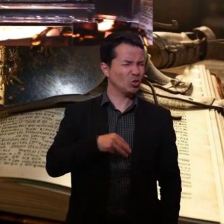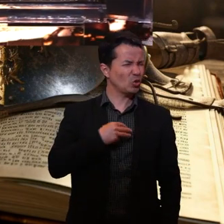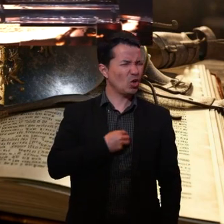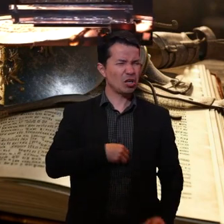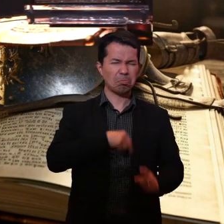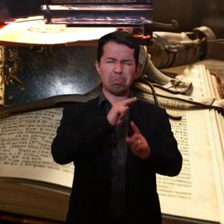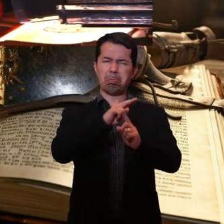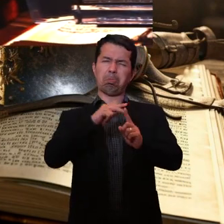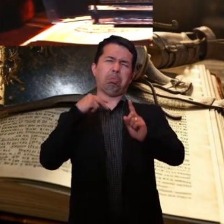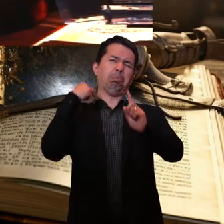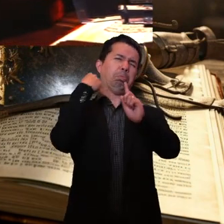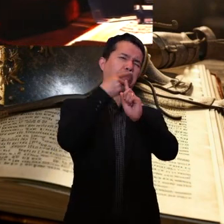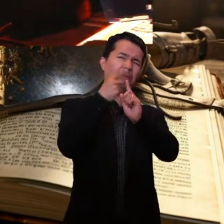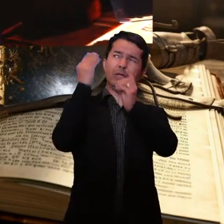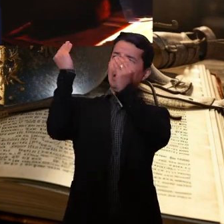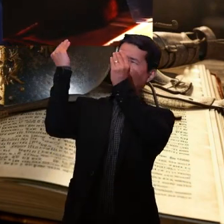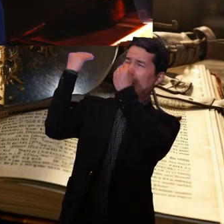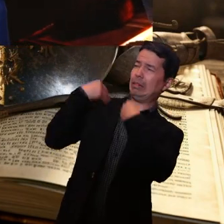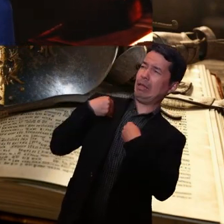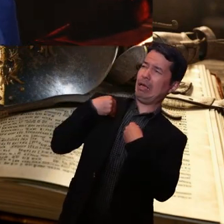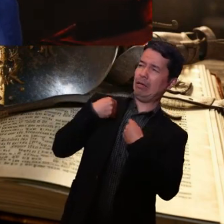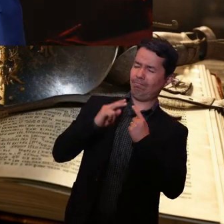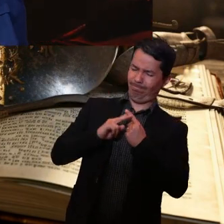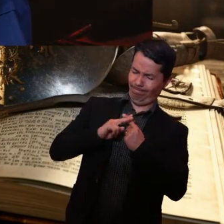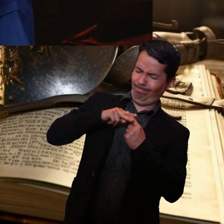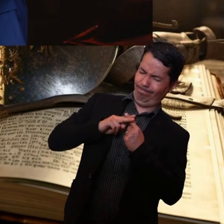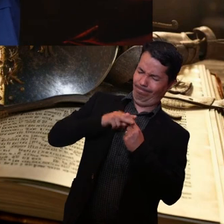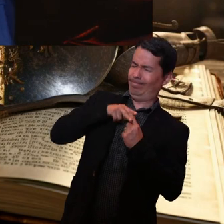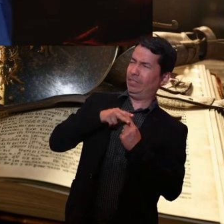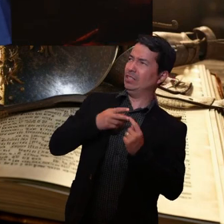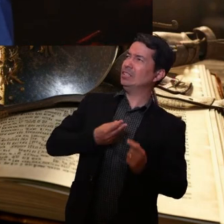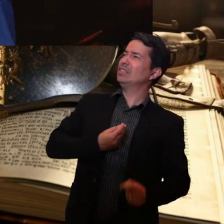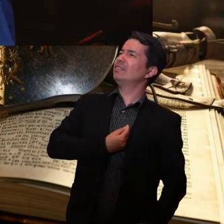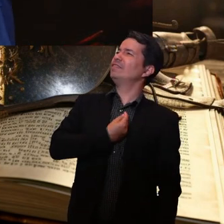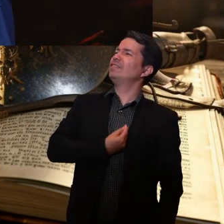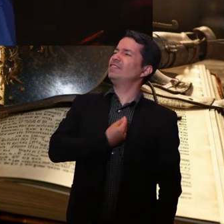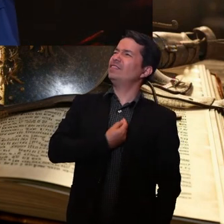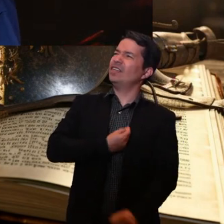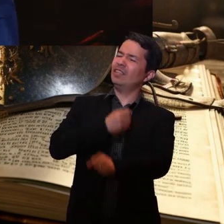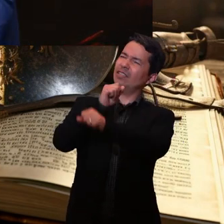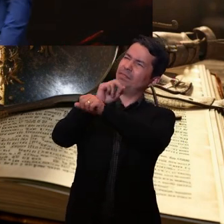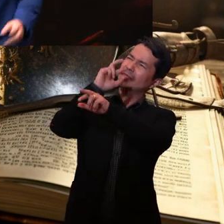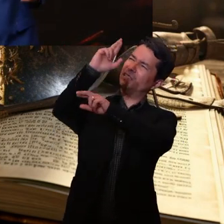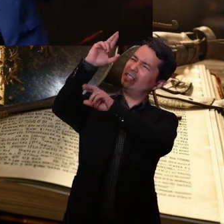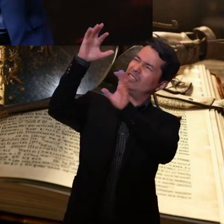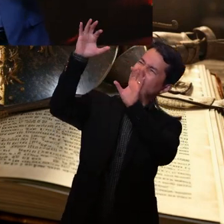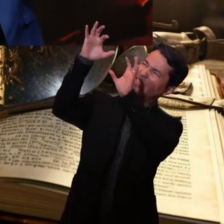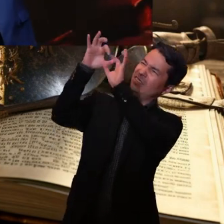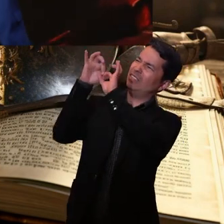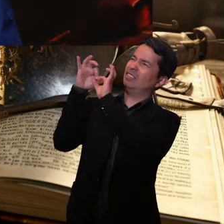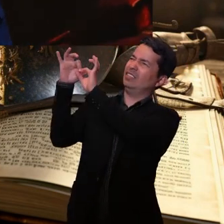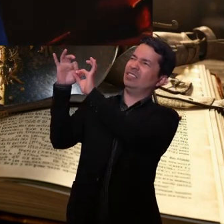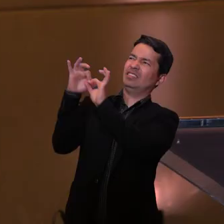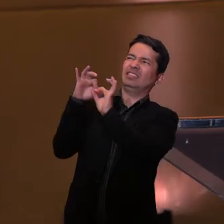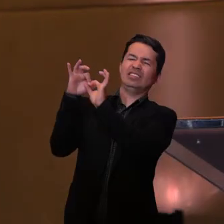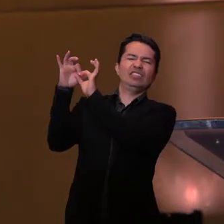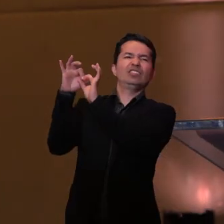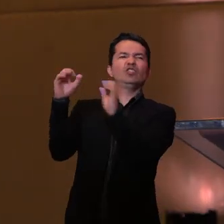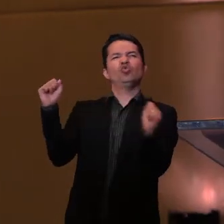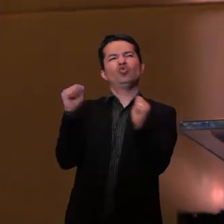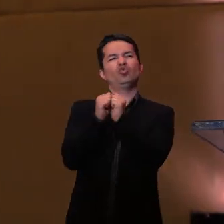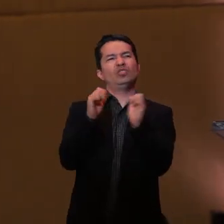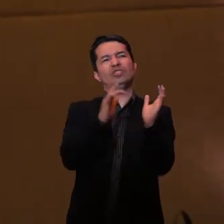para uma viva esperança em Cristo Jesus. Note, eu não estou falando de uma